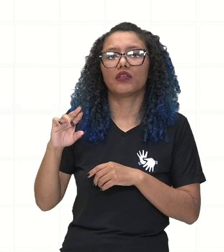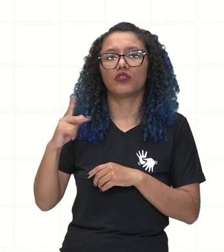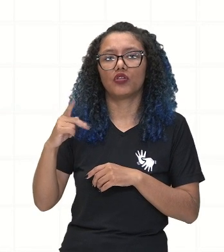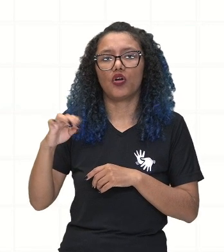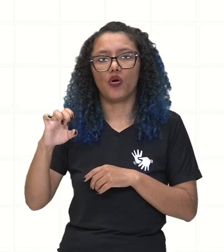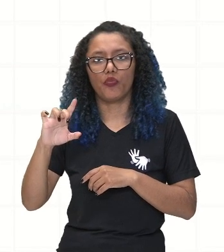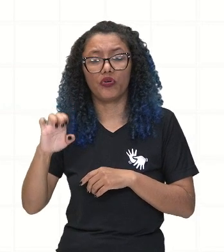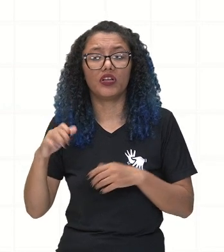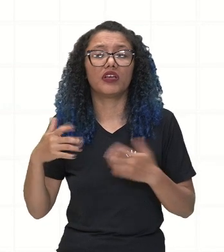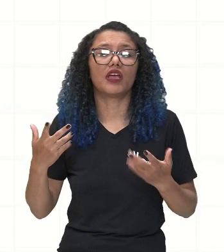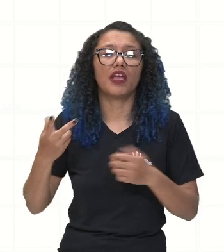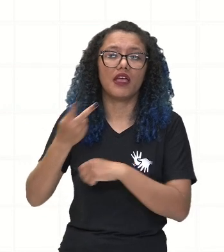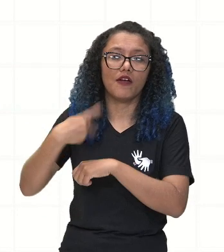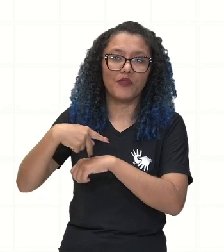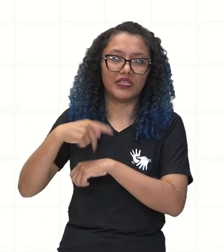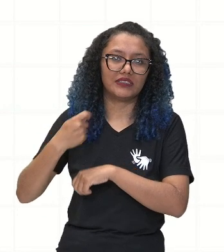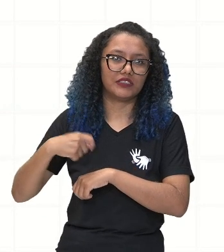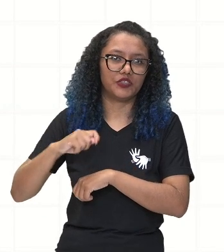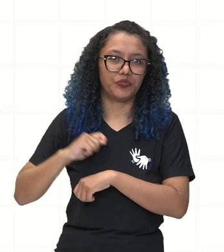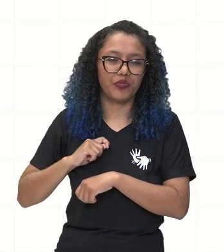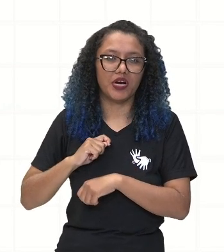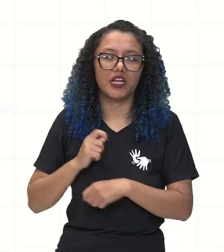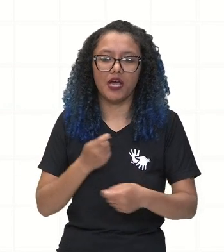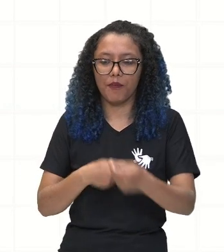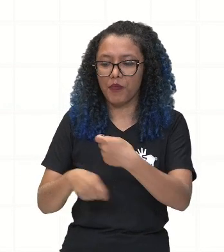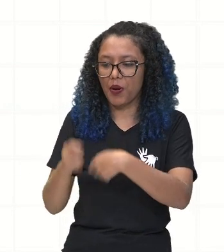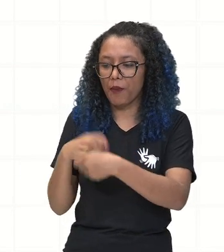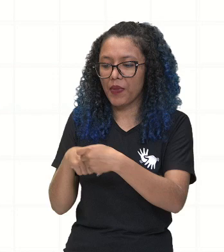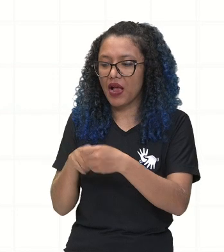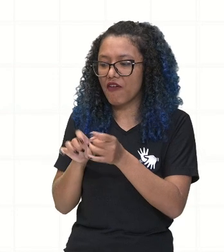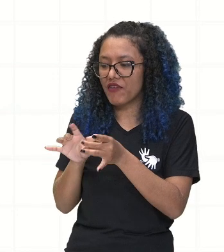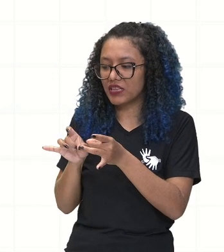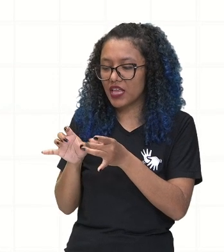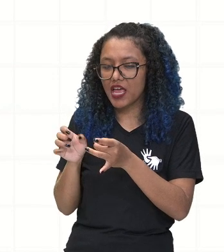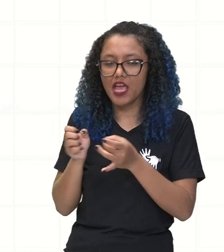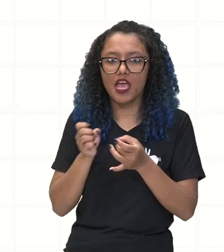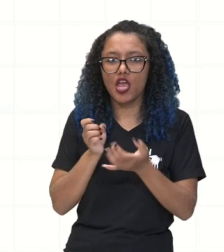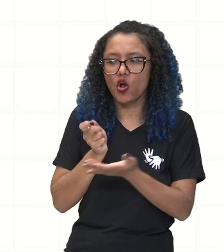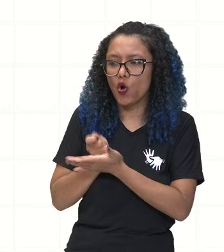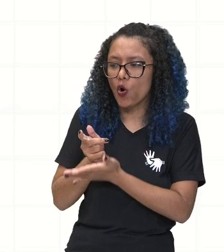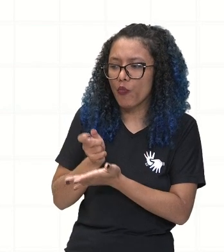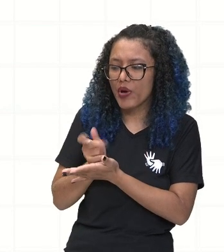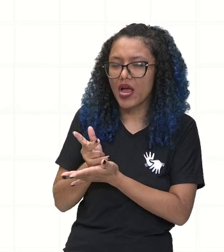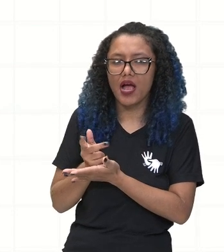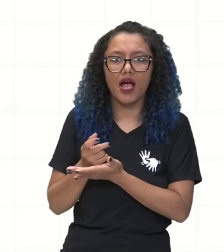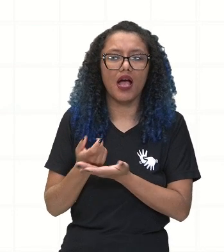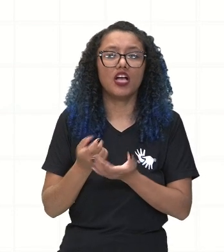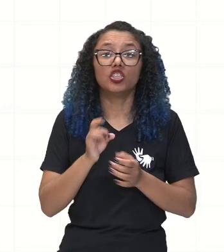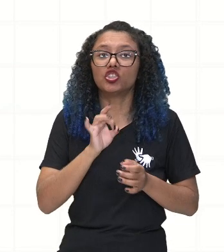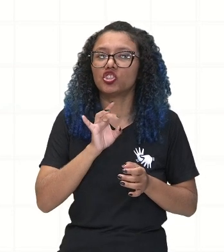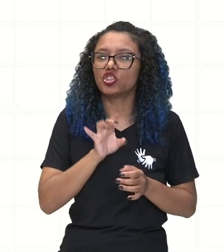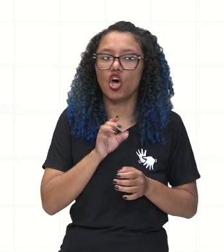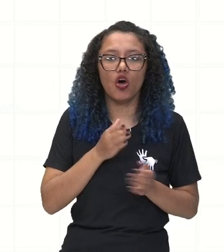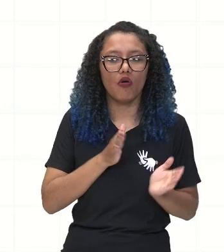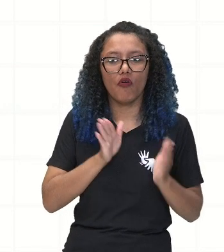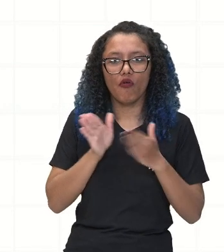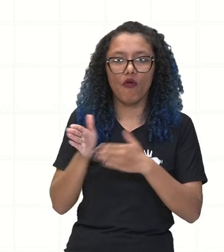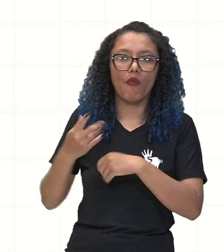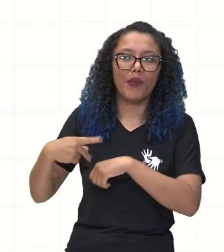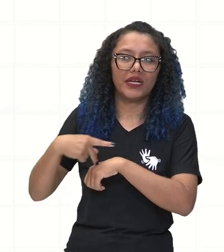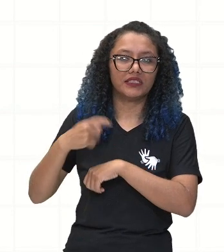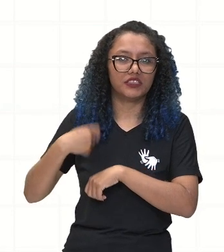vai ser, no caso, a Espanha. Então, somente havia esse comércio entre as colônias